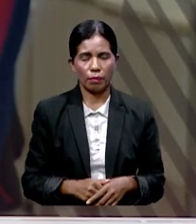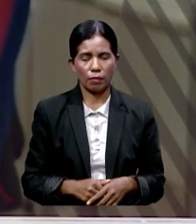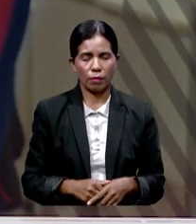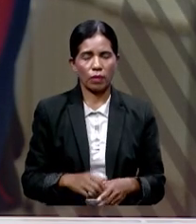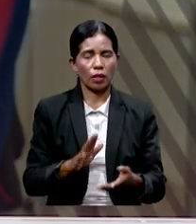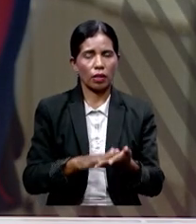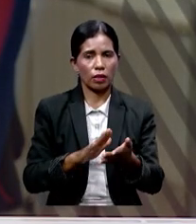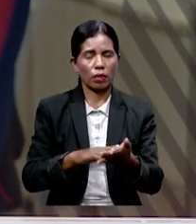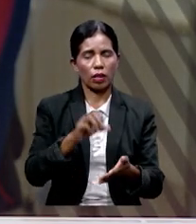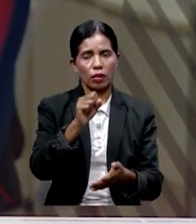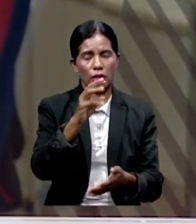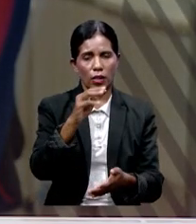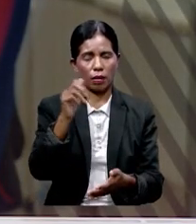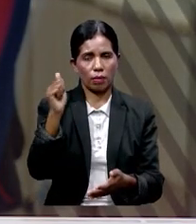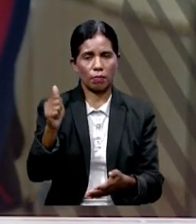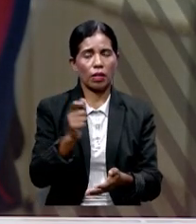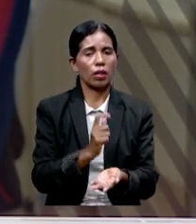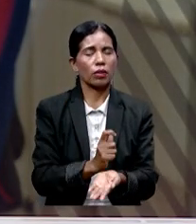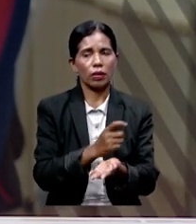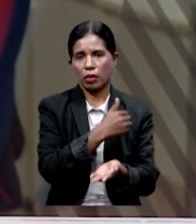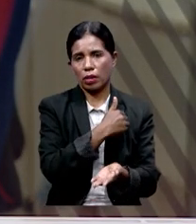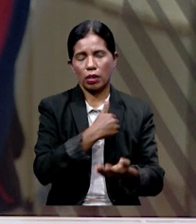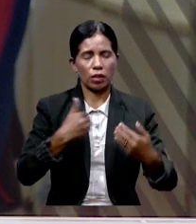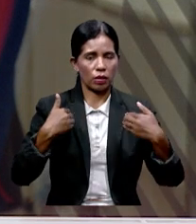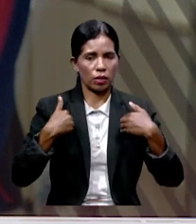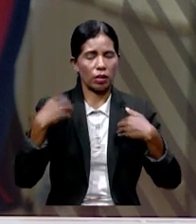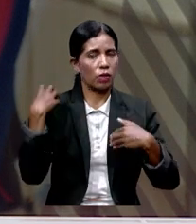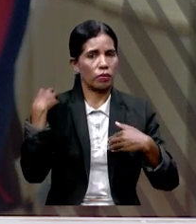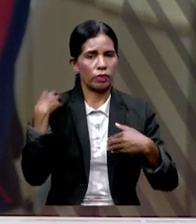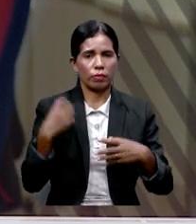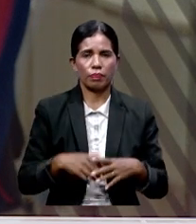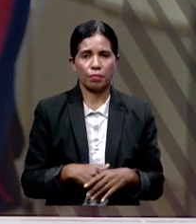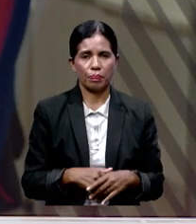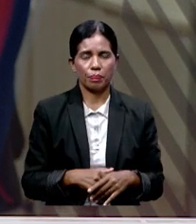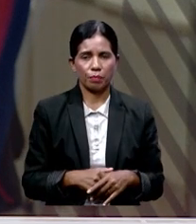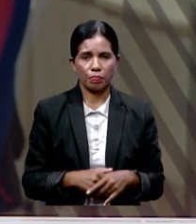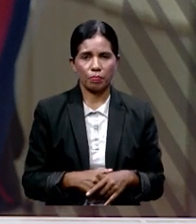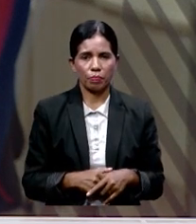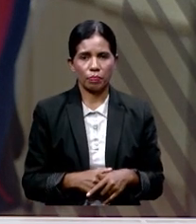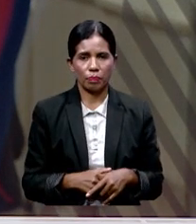Escola Secundária Geral 99 Atauro, Cidade Ia, edifício.